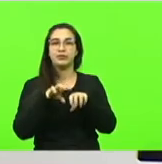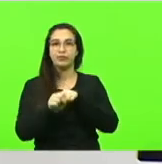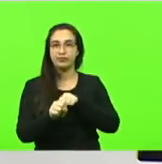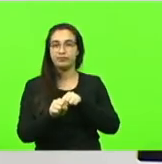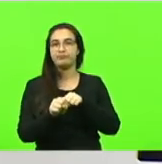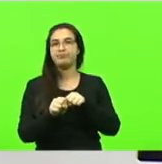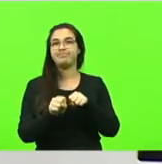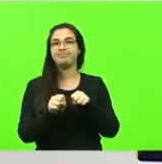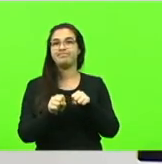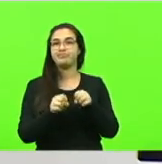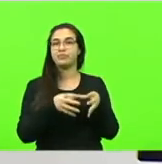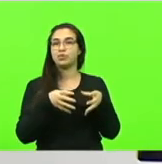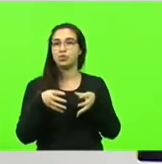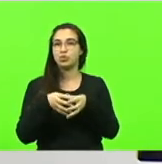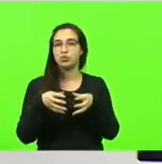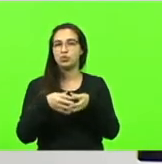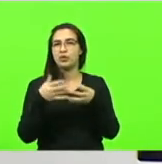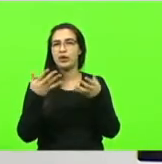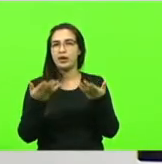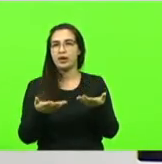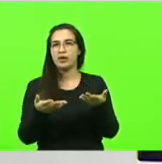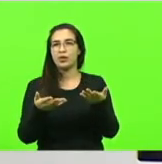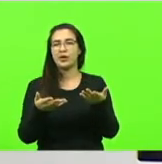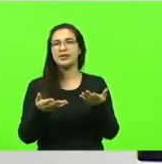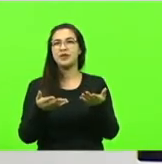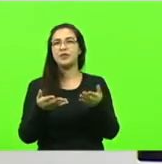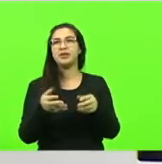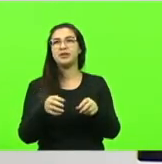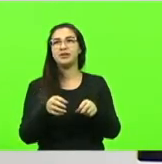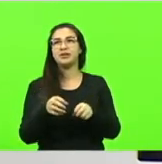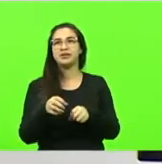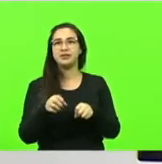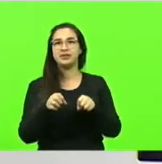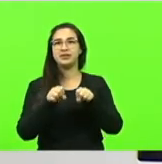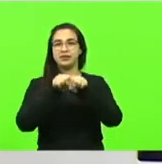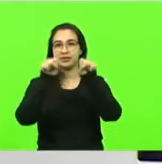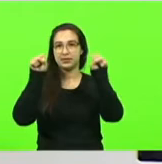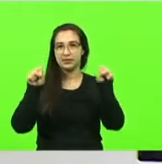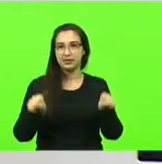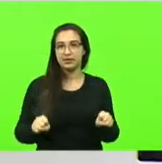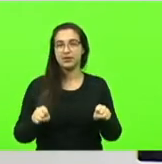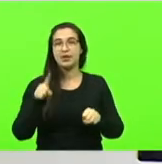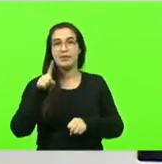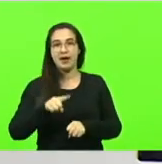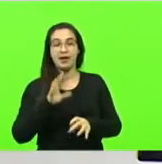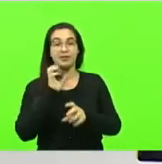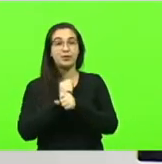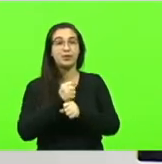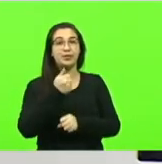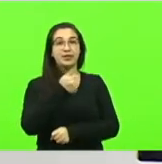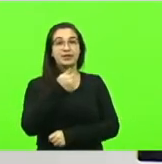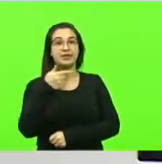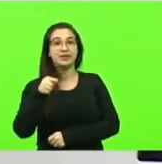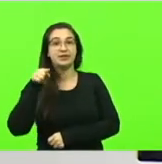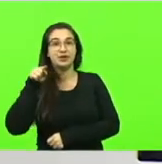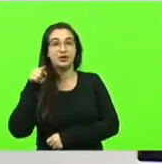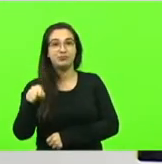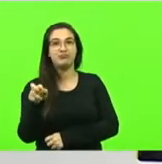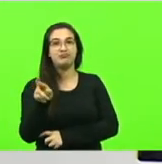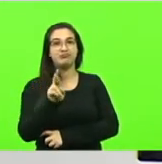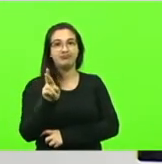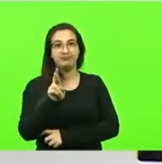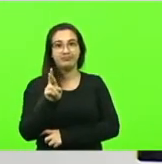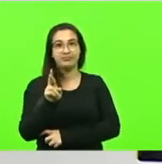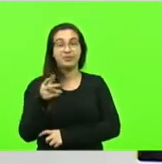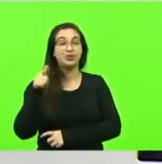e que este mesmo software você encontra no mercado por 7 mil reais. Volto